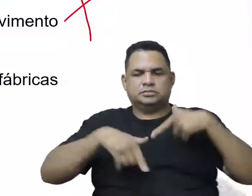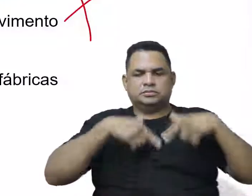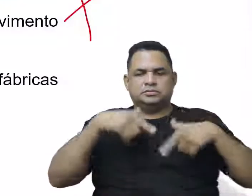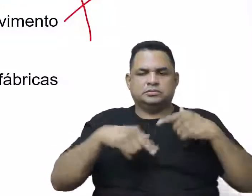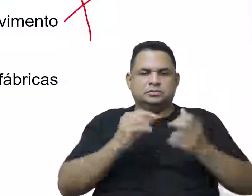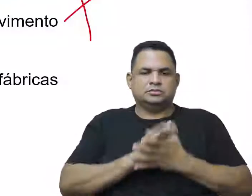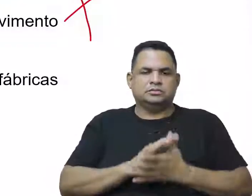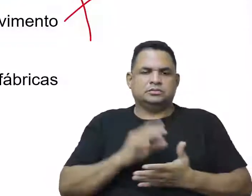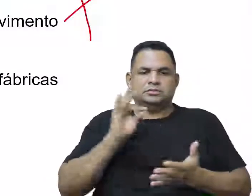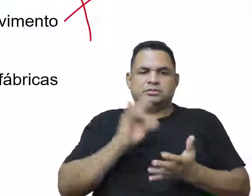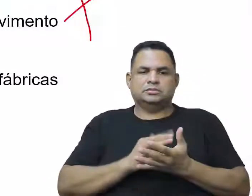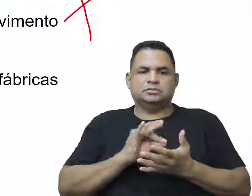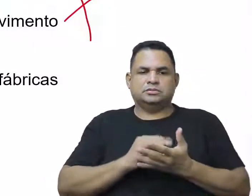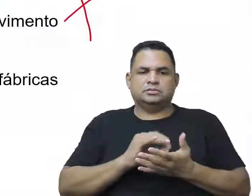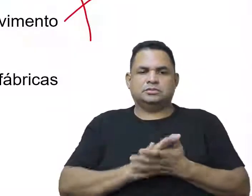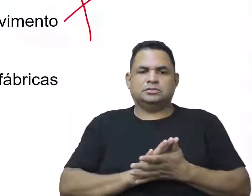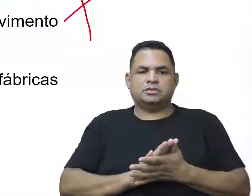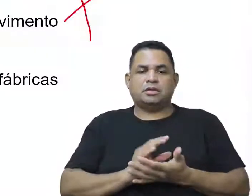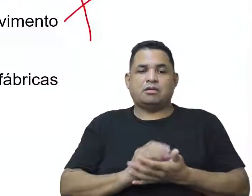o aumento